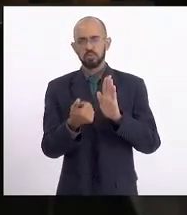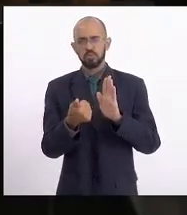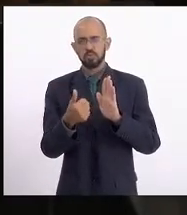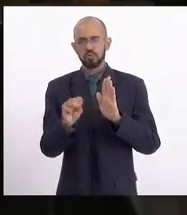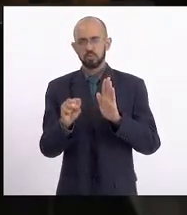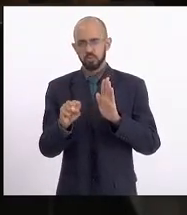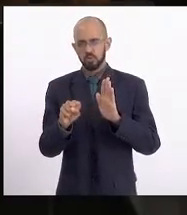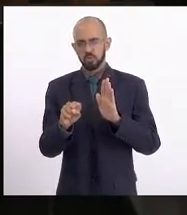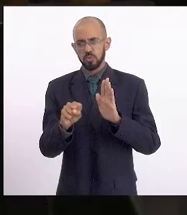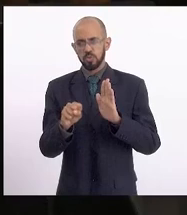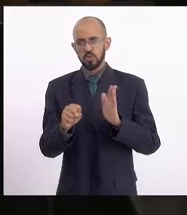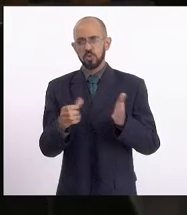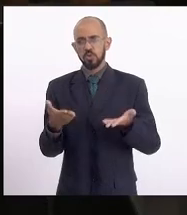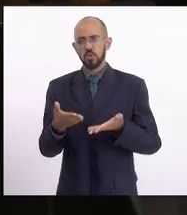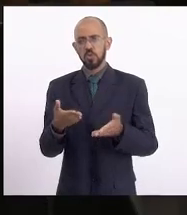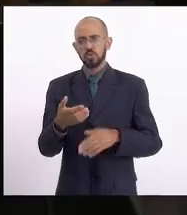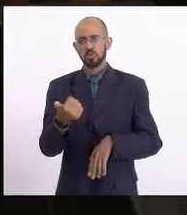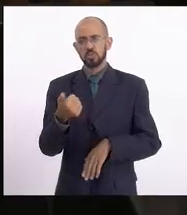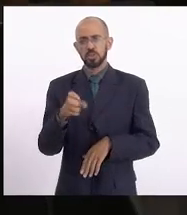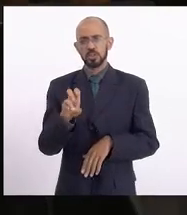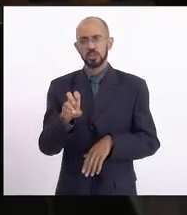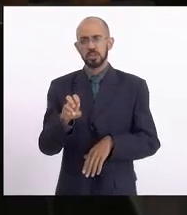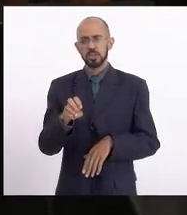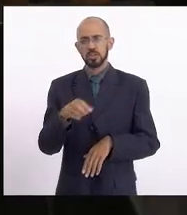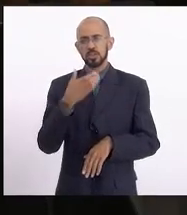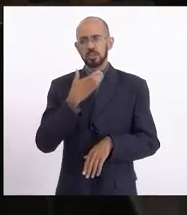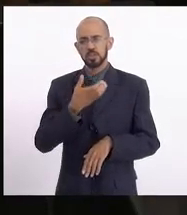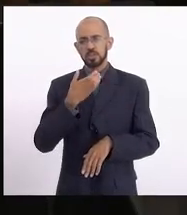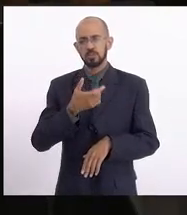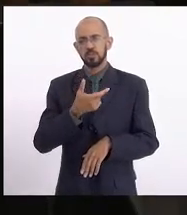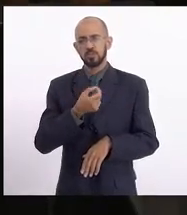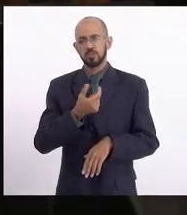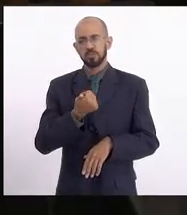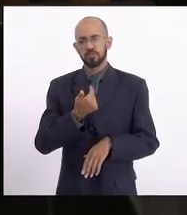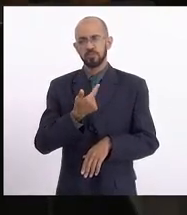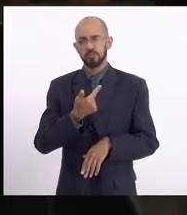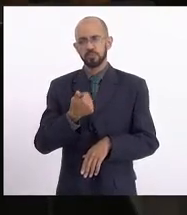dia 15 de dezembro de 2021. Projeto